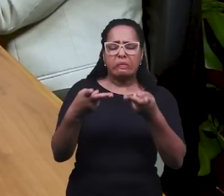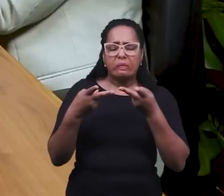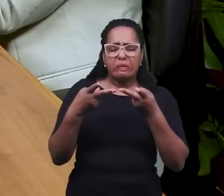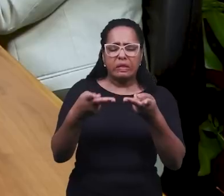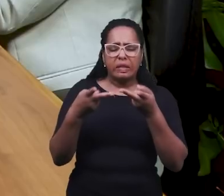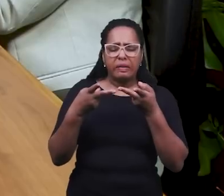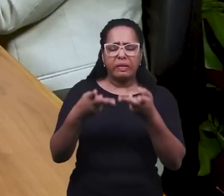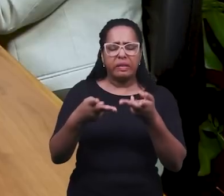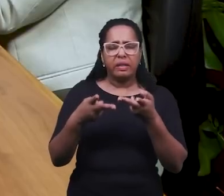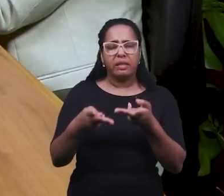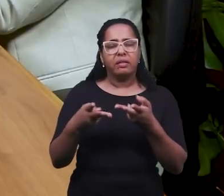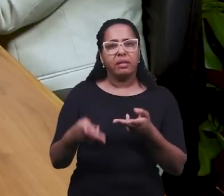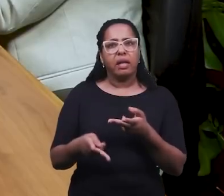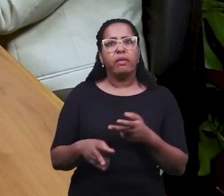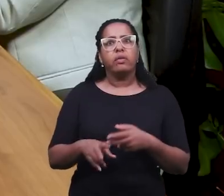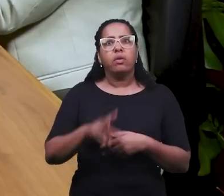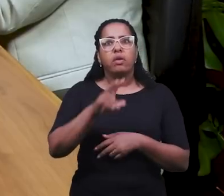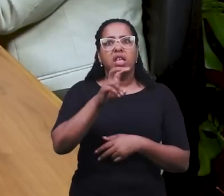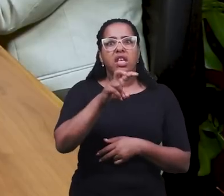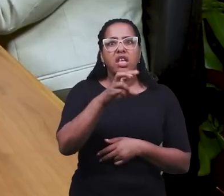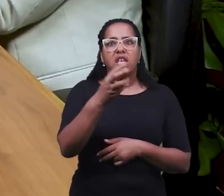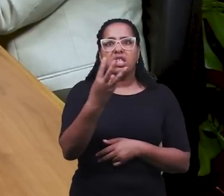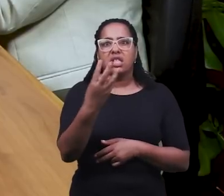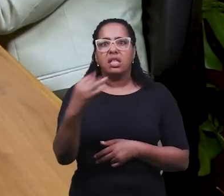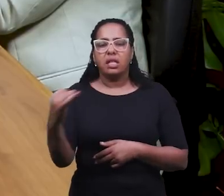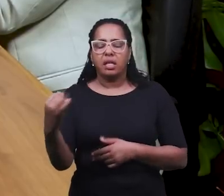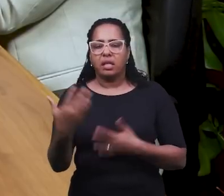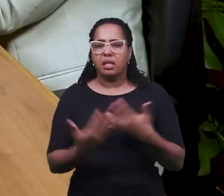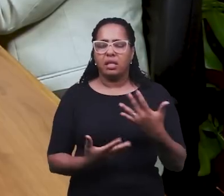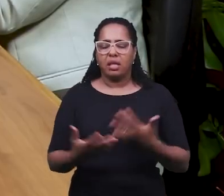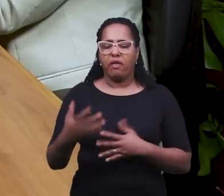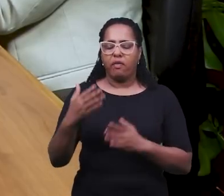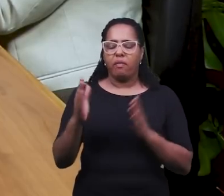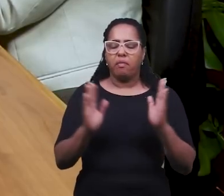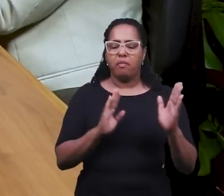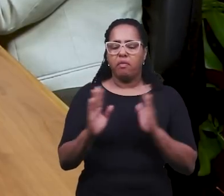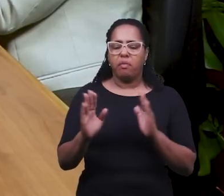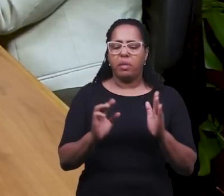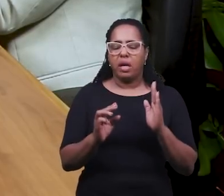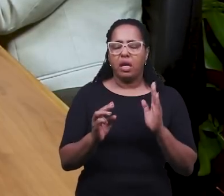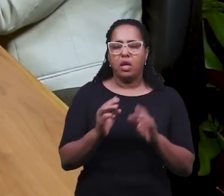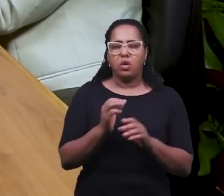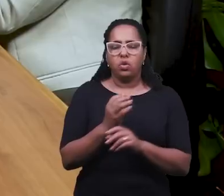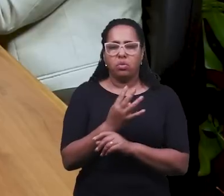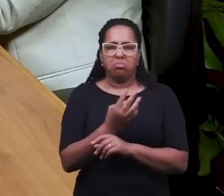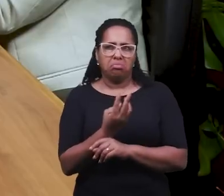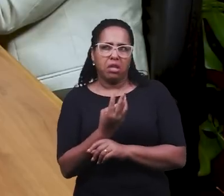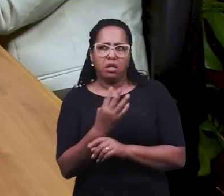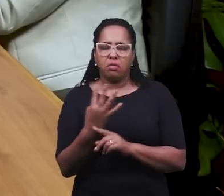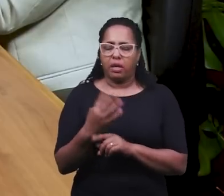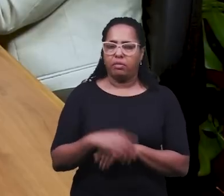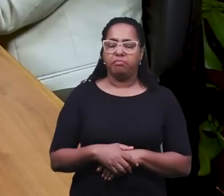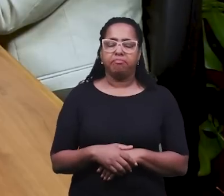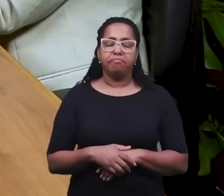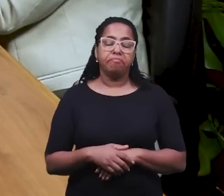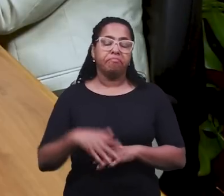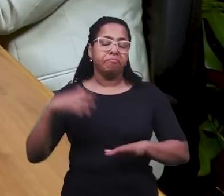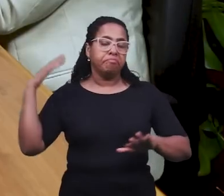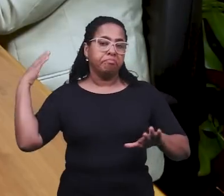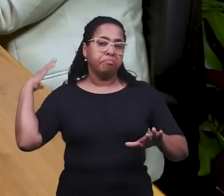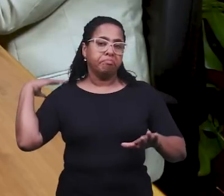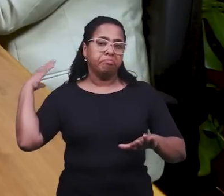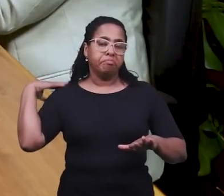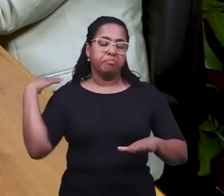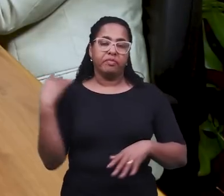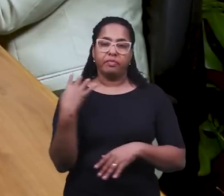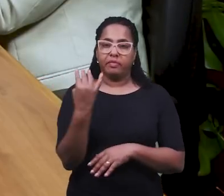trabalhavam, visitavam, aquela coisa toda. Nós chegamos a 530 membros, em questão de 3, 4 anos. Praia da Costa